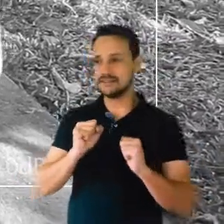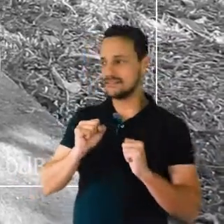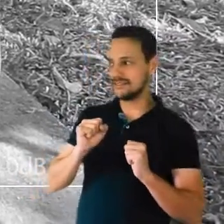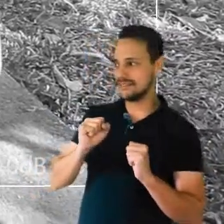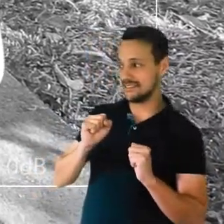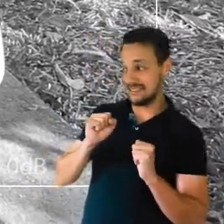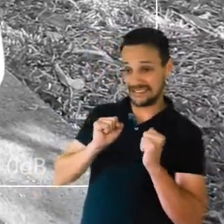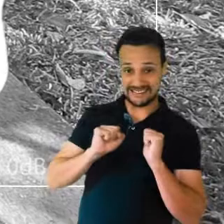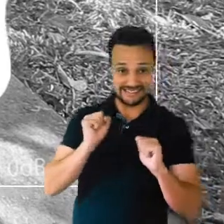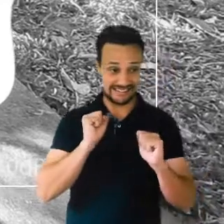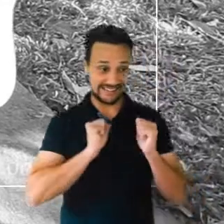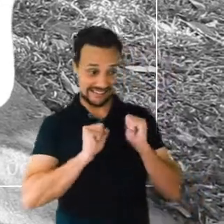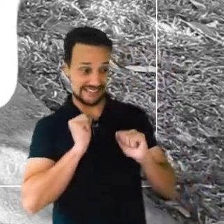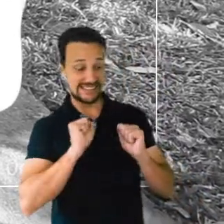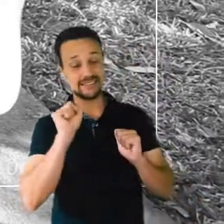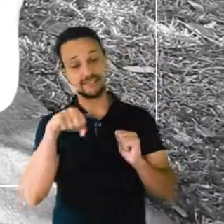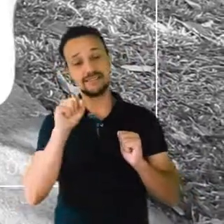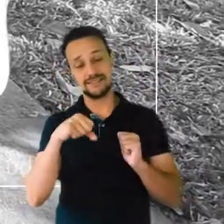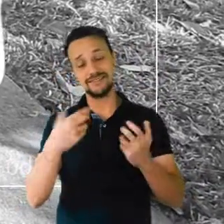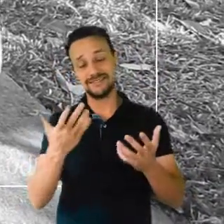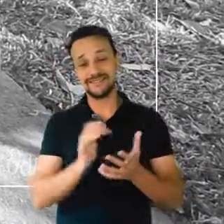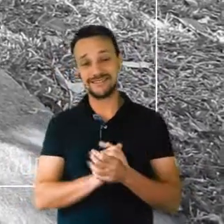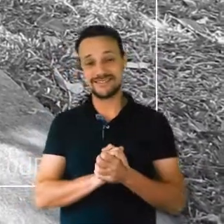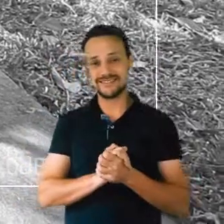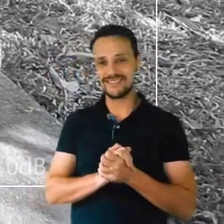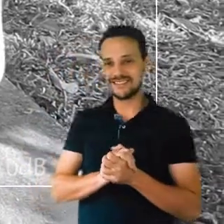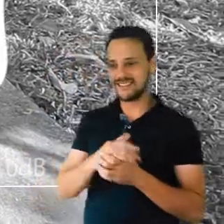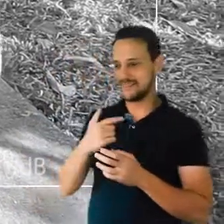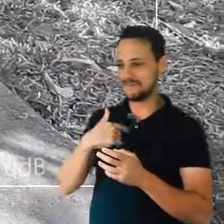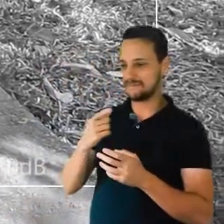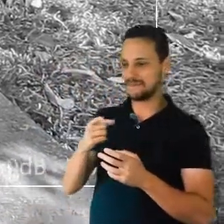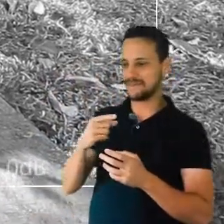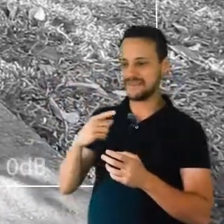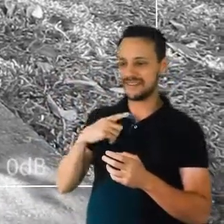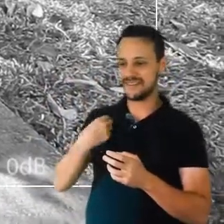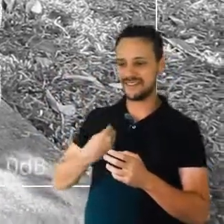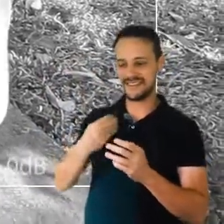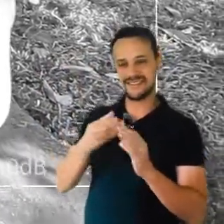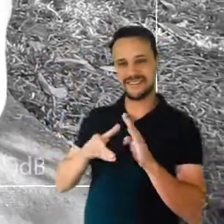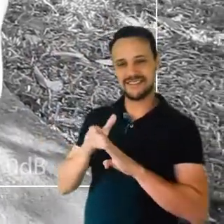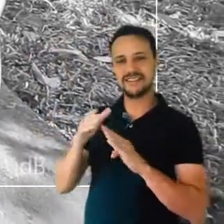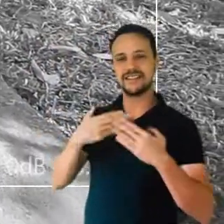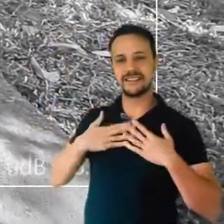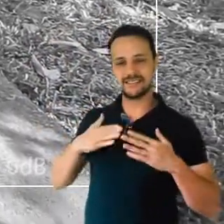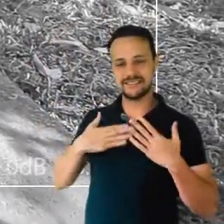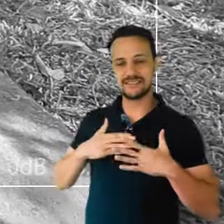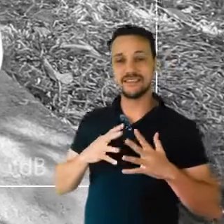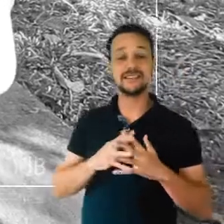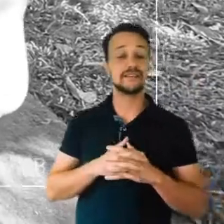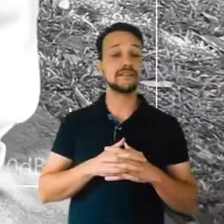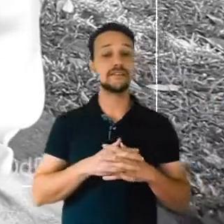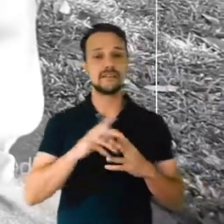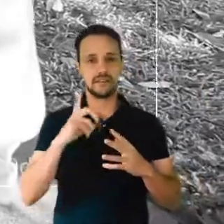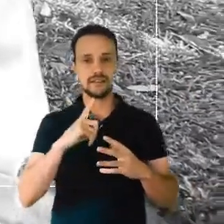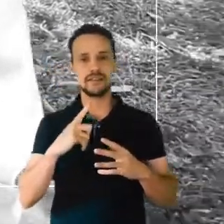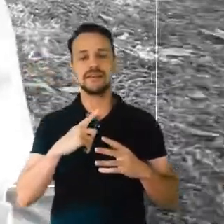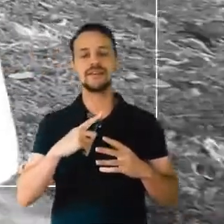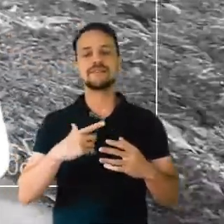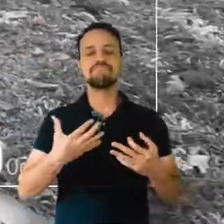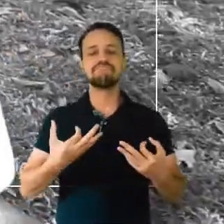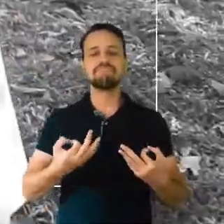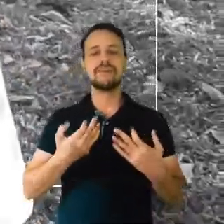Sério? Sim, com certeza. Toma a chazinho pra dormir? Né, Matheus? Toma chazinho pra dormir? Toma um floralzinho pra dormir. Faz